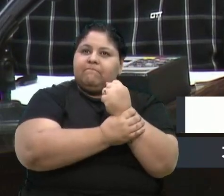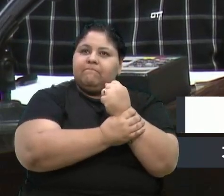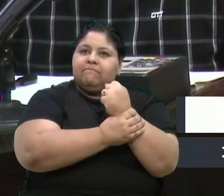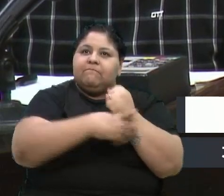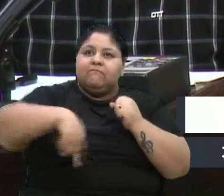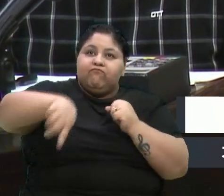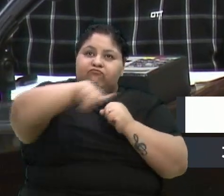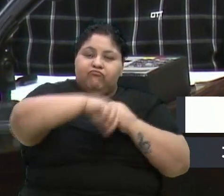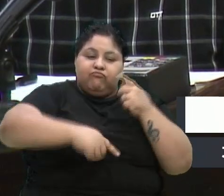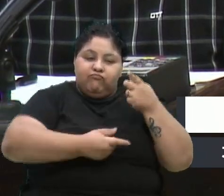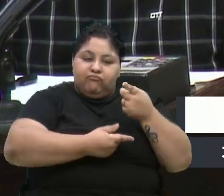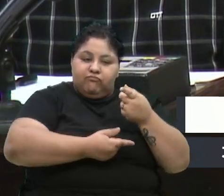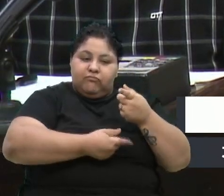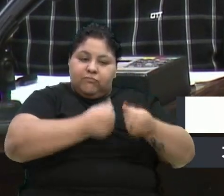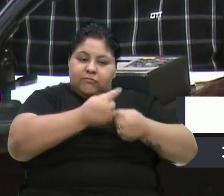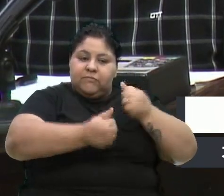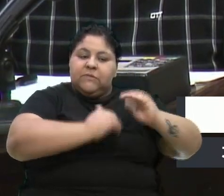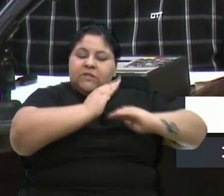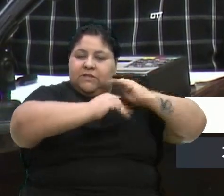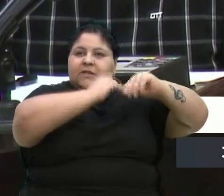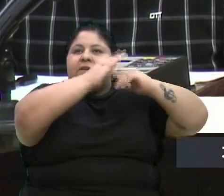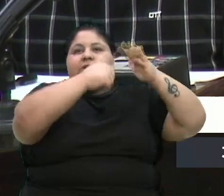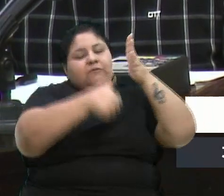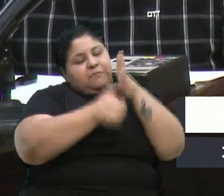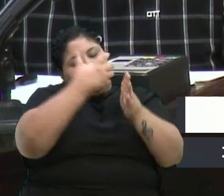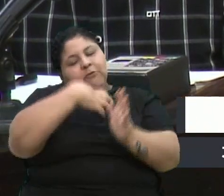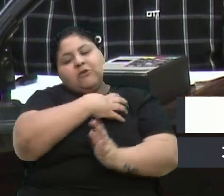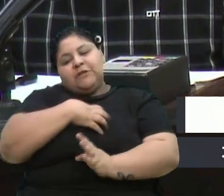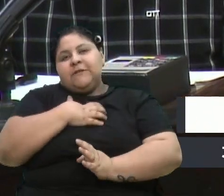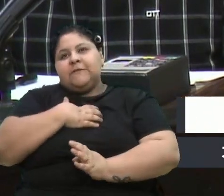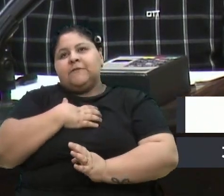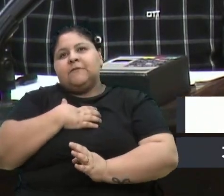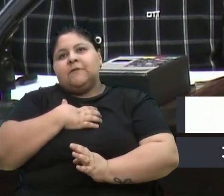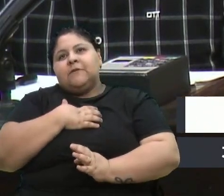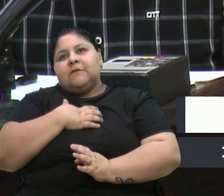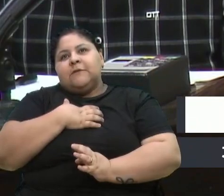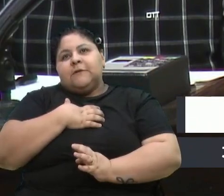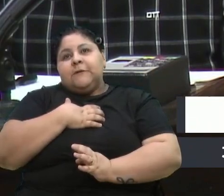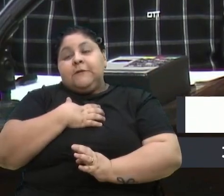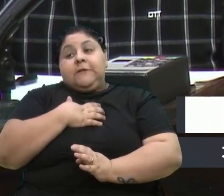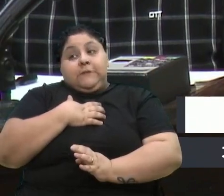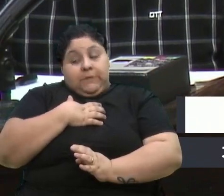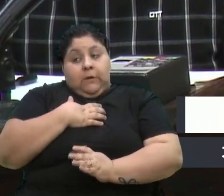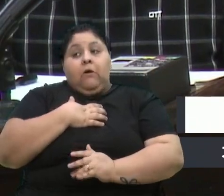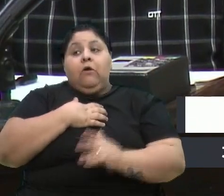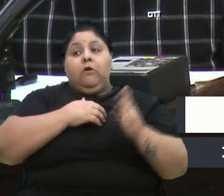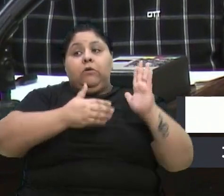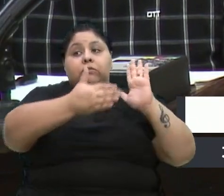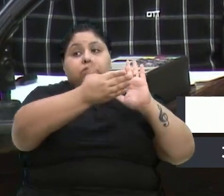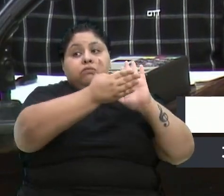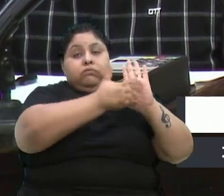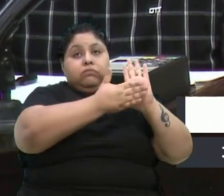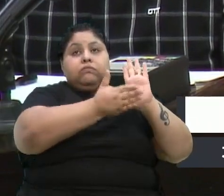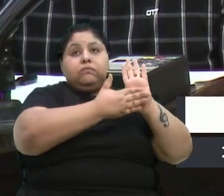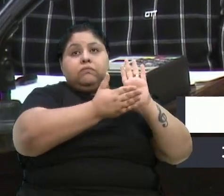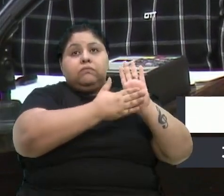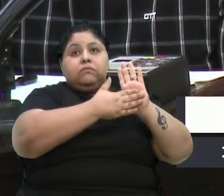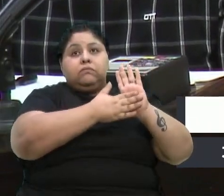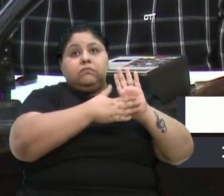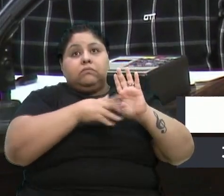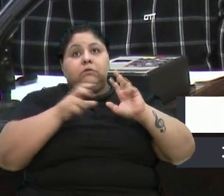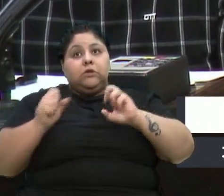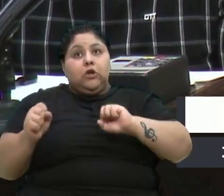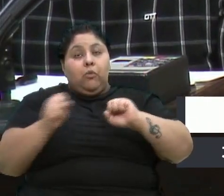nossa economia continue desenvolvendo da melhor forma possível. São propostas que esse poder